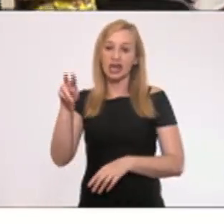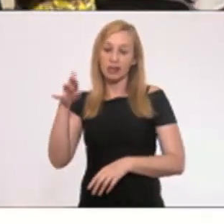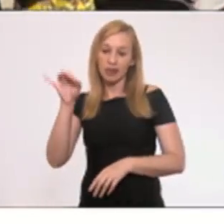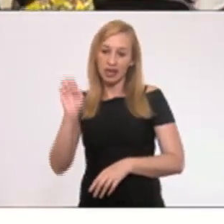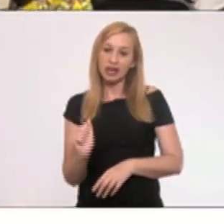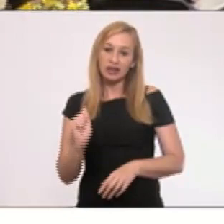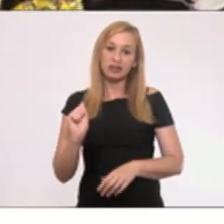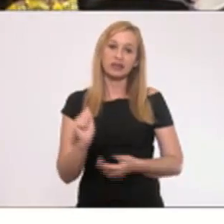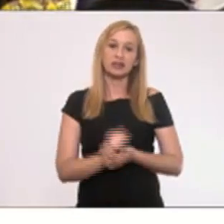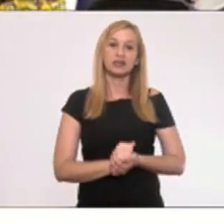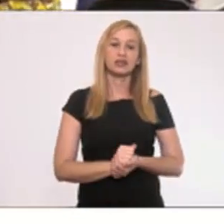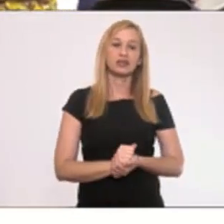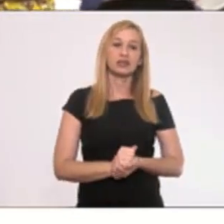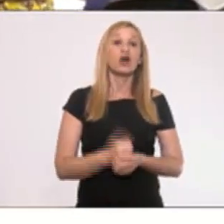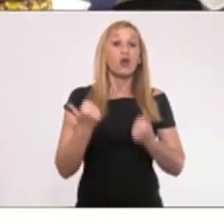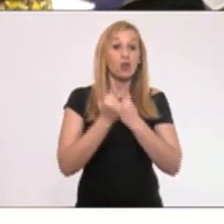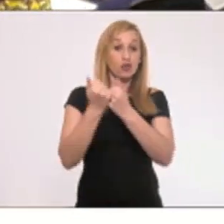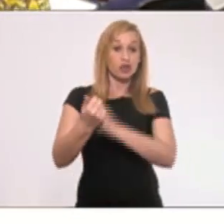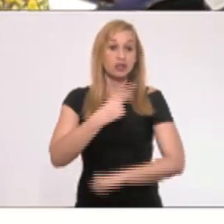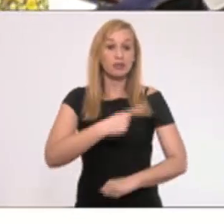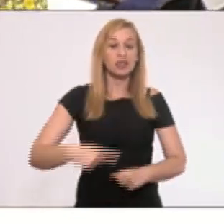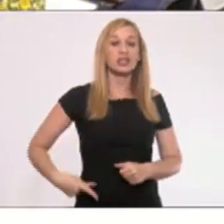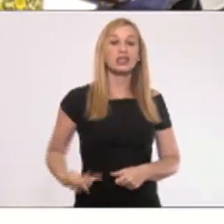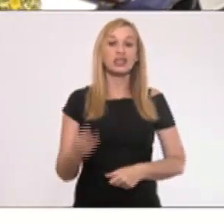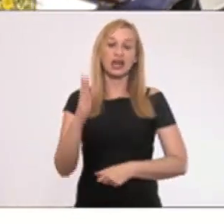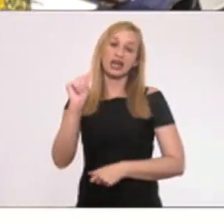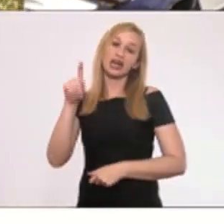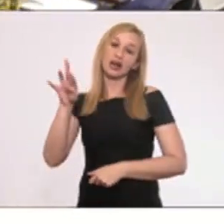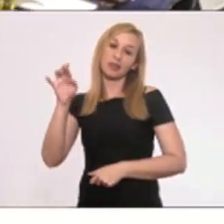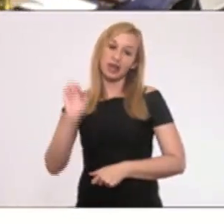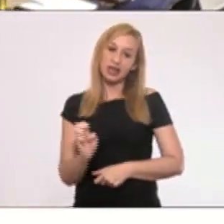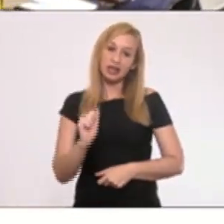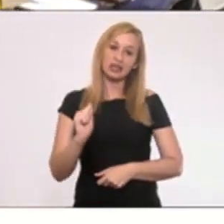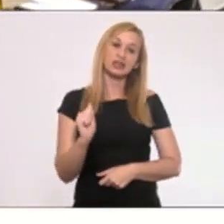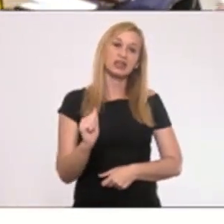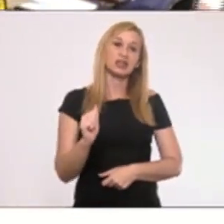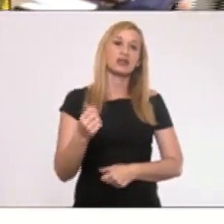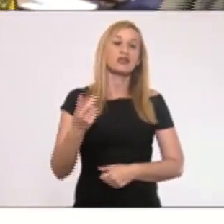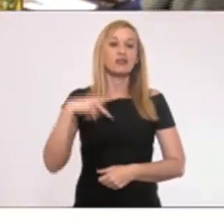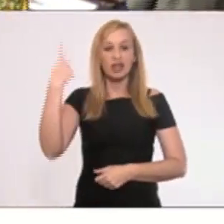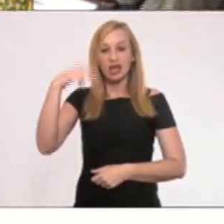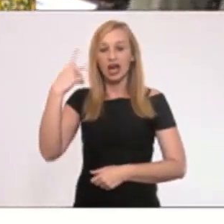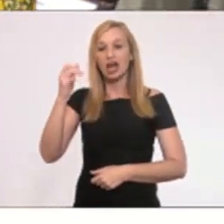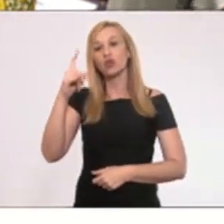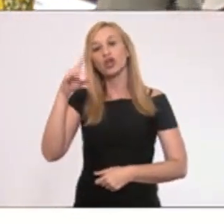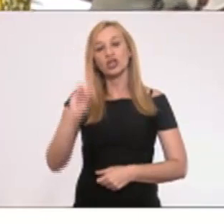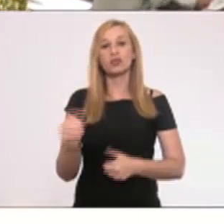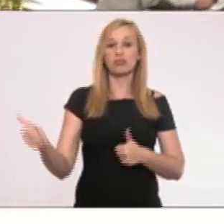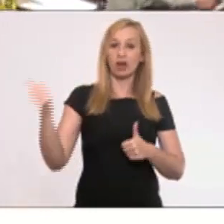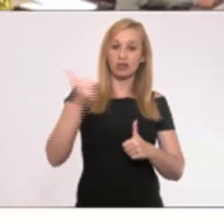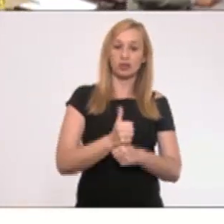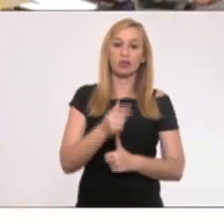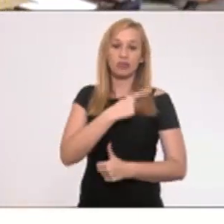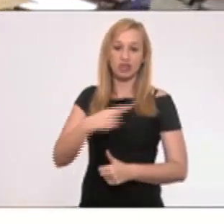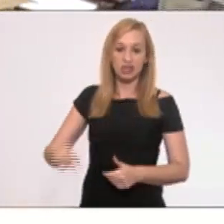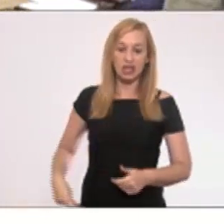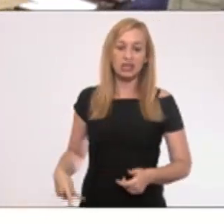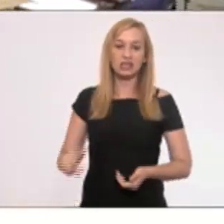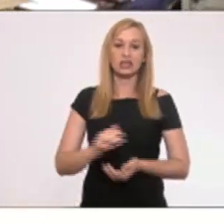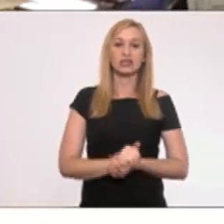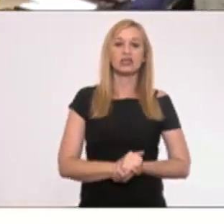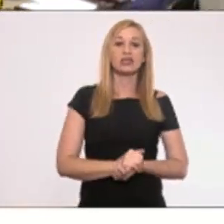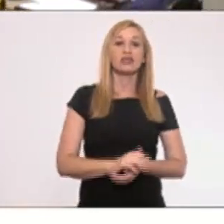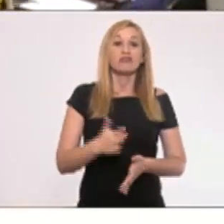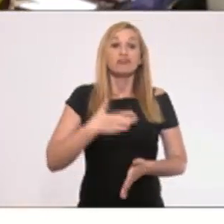o então vice-presidente da Câmara, vereador Aloysio Freitas, assume a presidência. E para